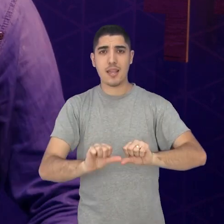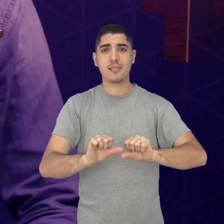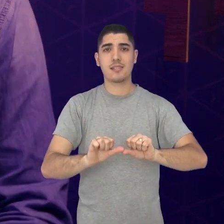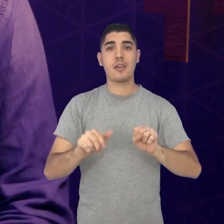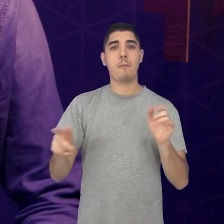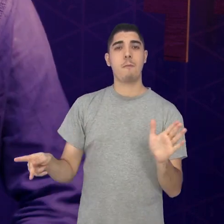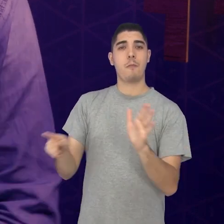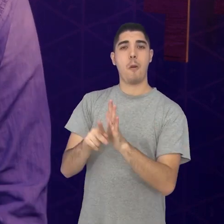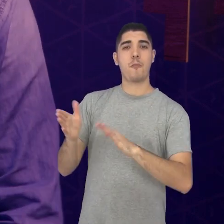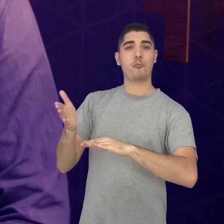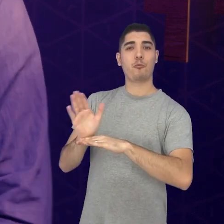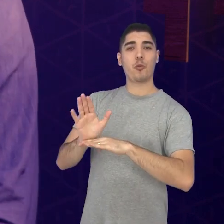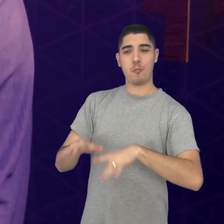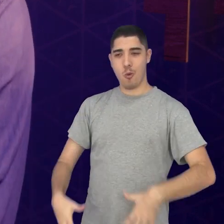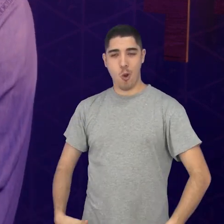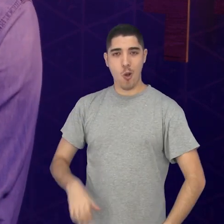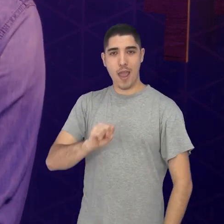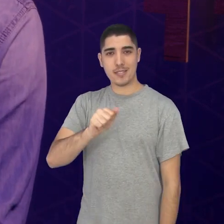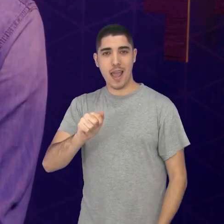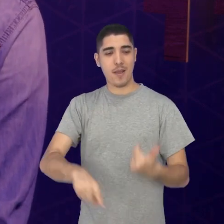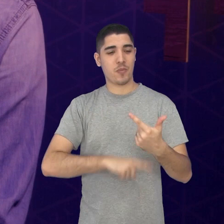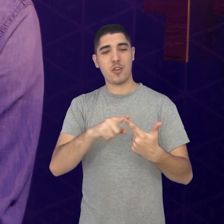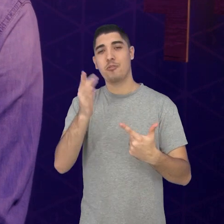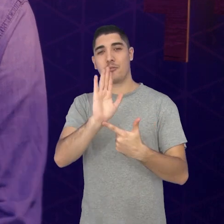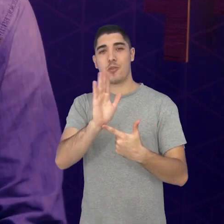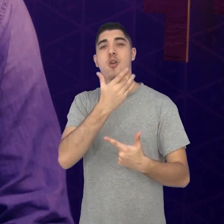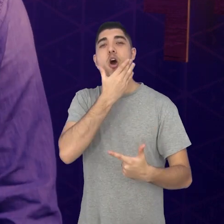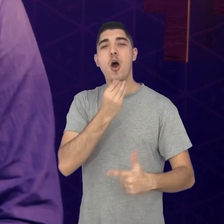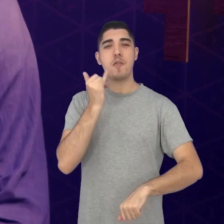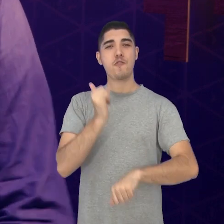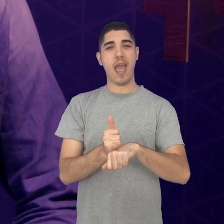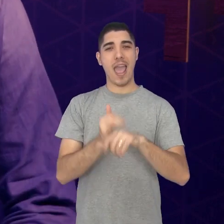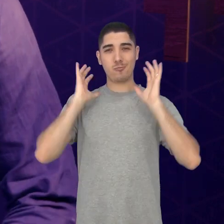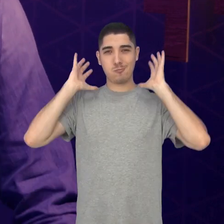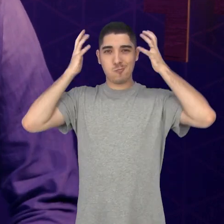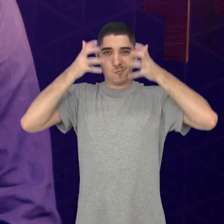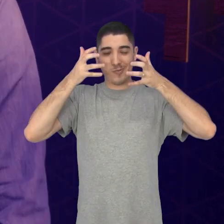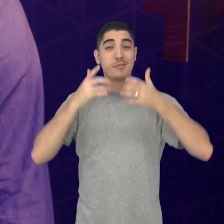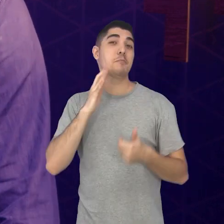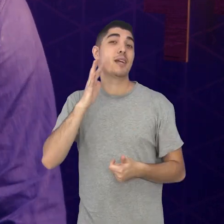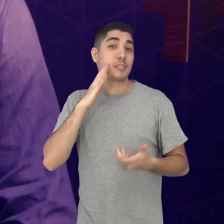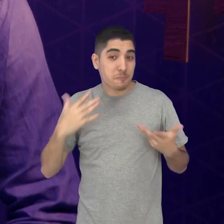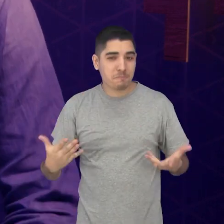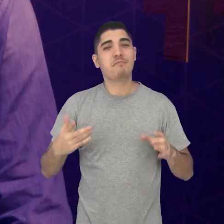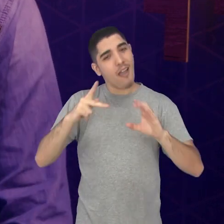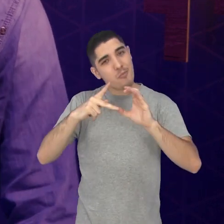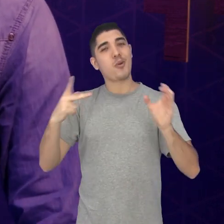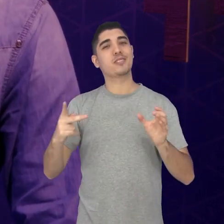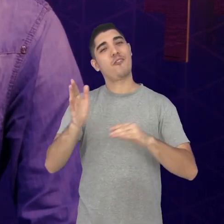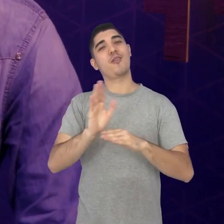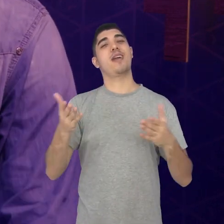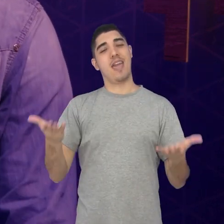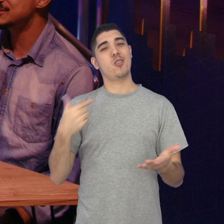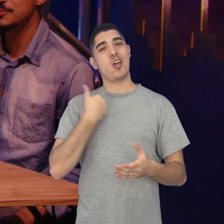energética com Monstros S.A., com Homem de Ferro, e outras coisas que a gente debateu aqui. Isso é o Pode